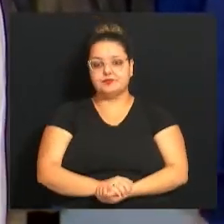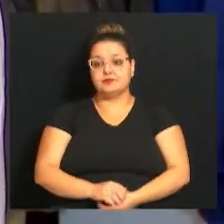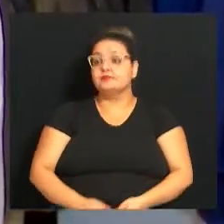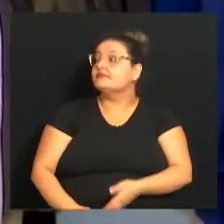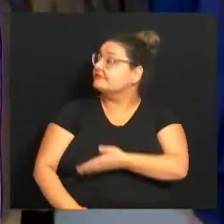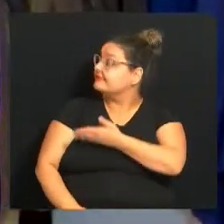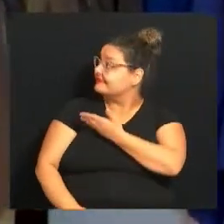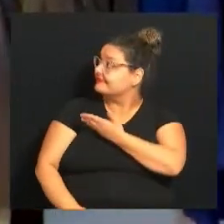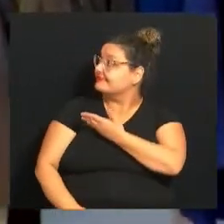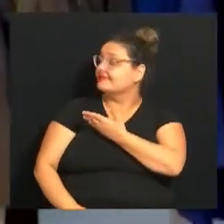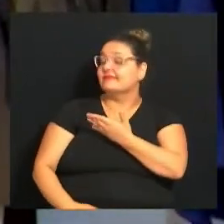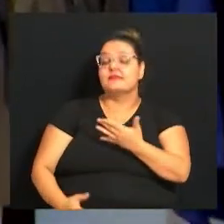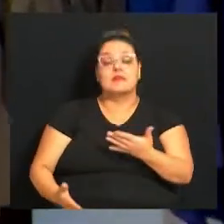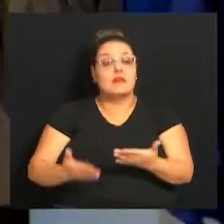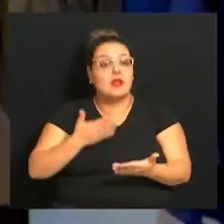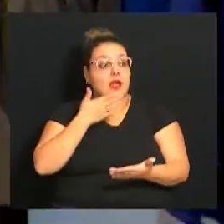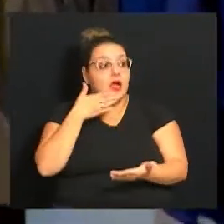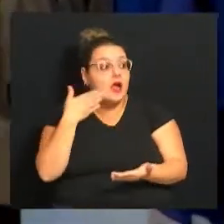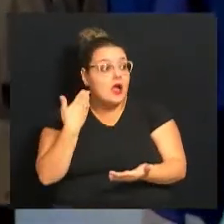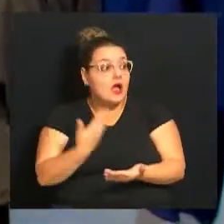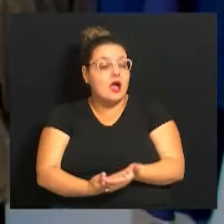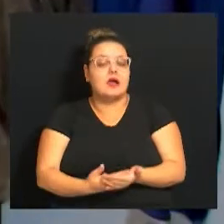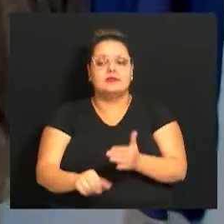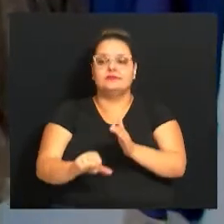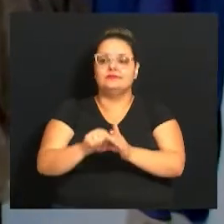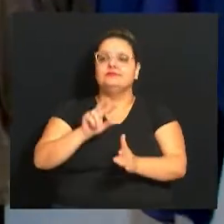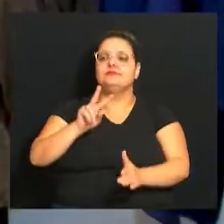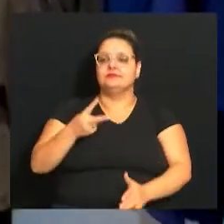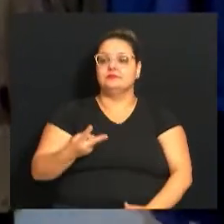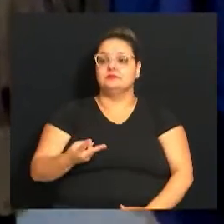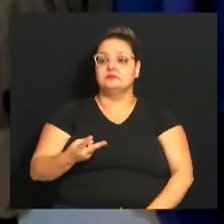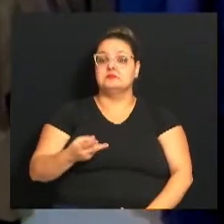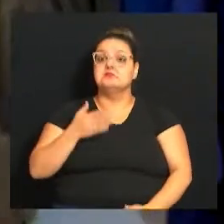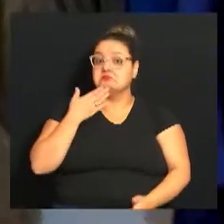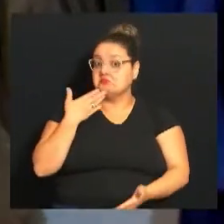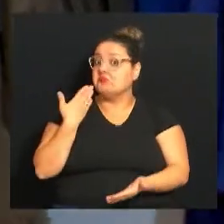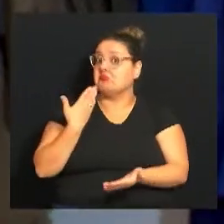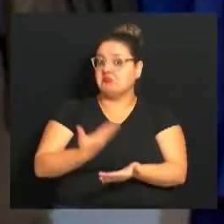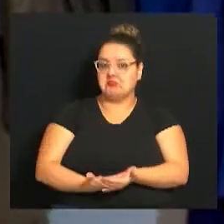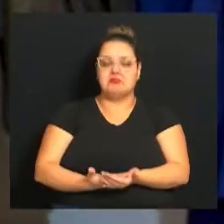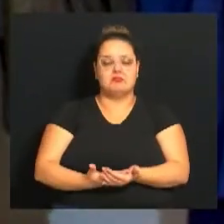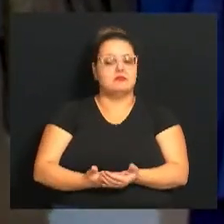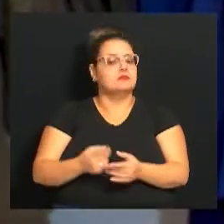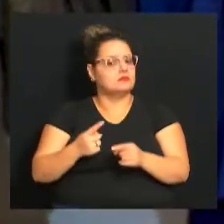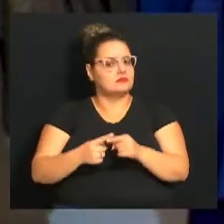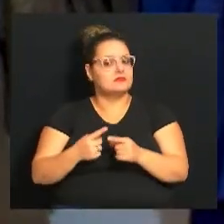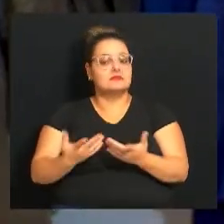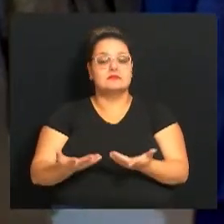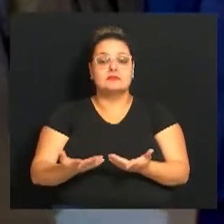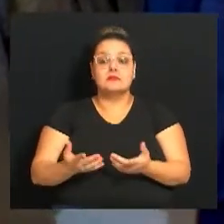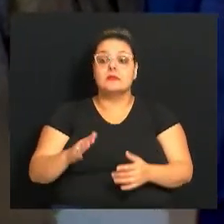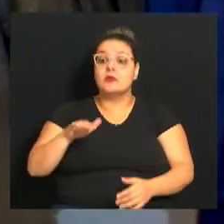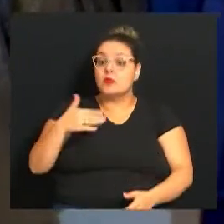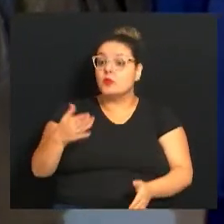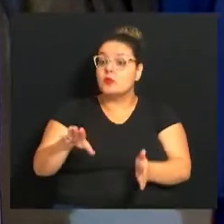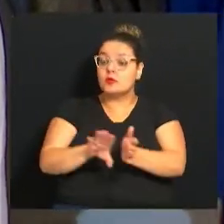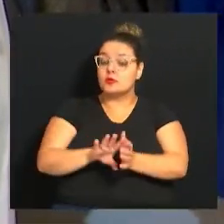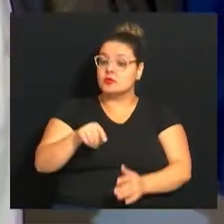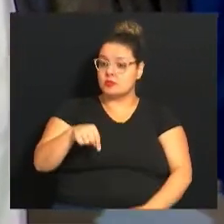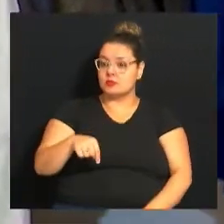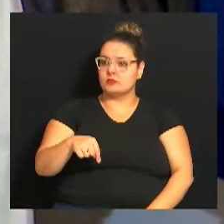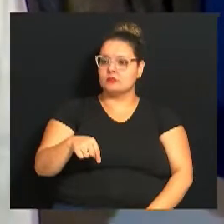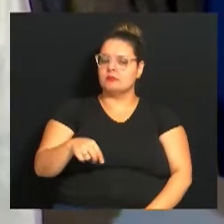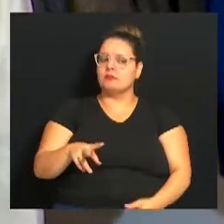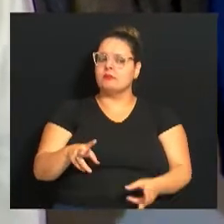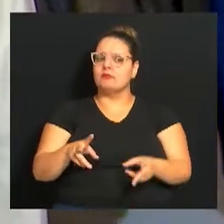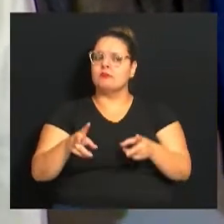que esteve no bazar pela primeira vez. Para mim foi uma surpresa. Por quê? Porque quando eu cheguei aqui, eu percebi que